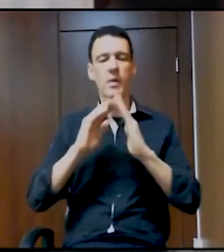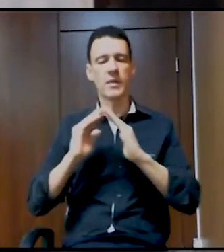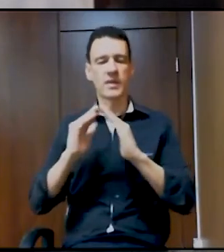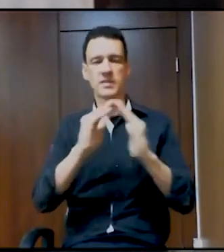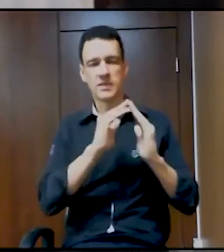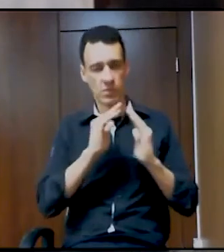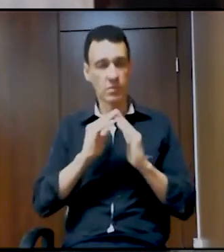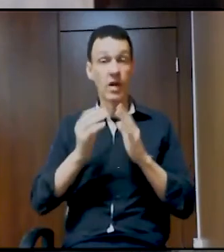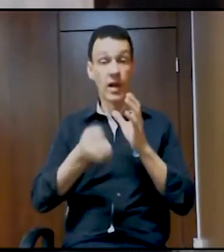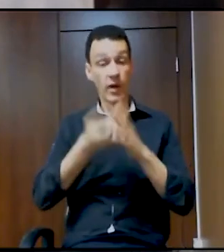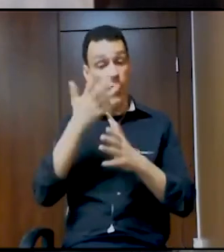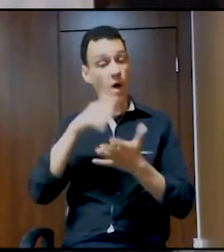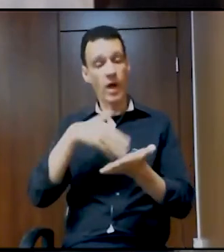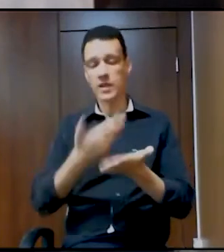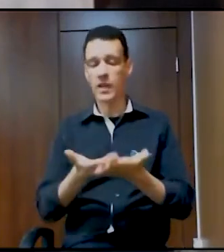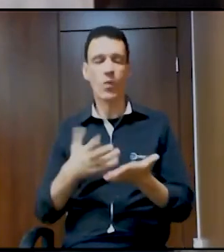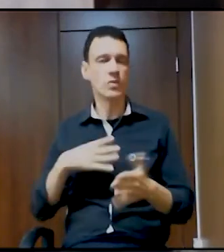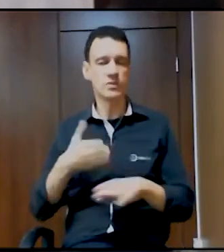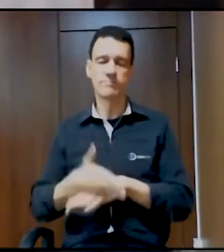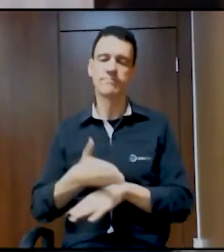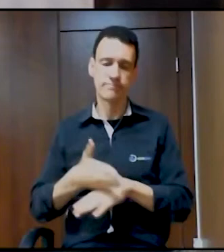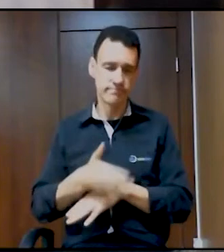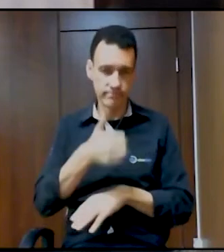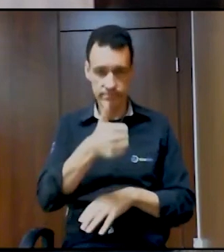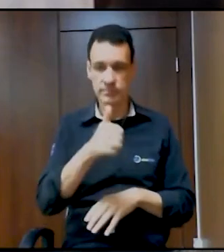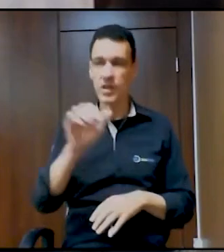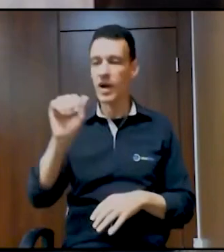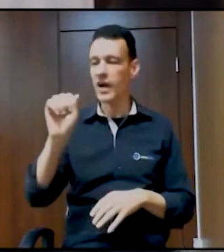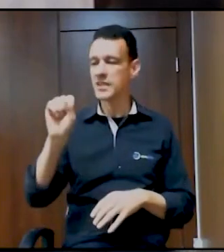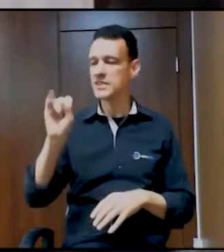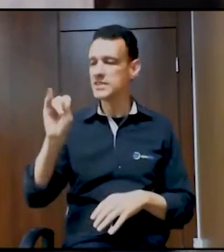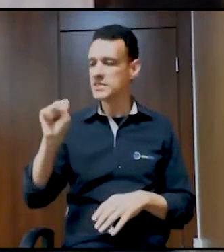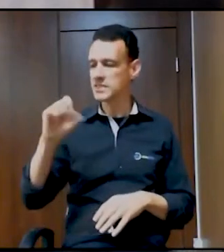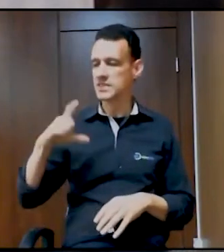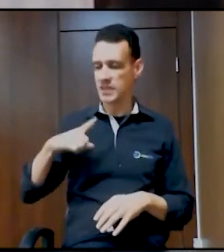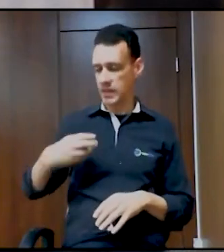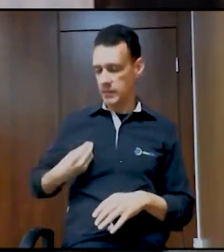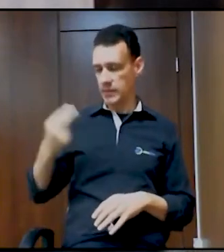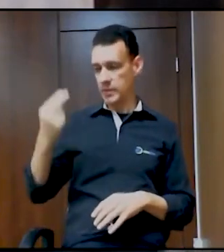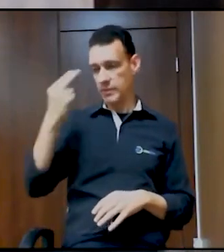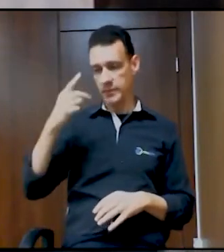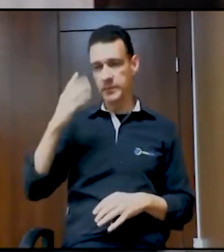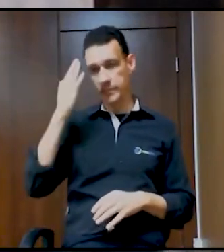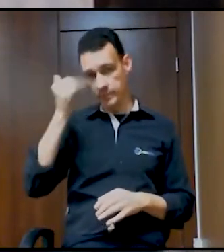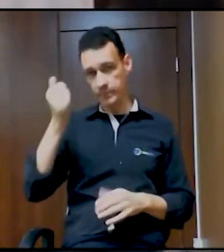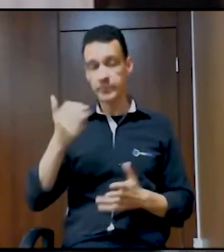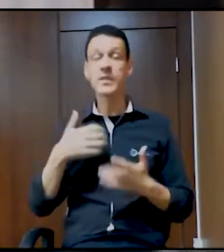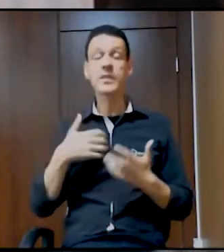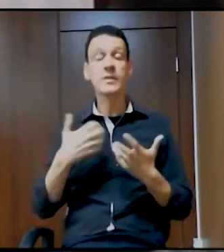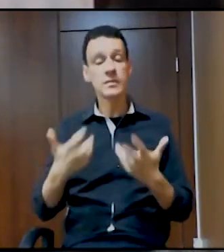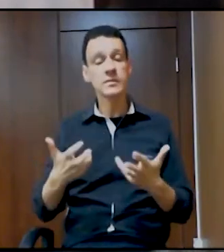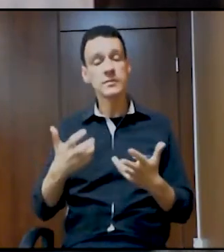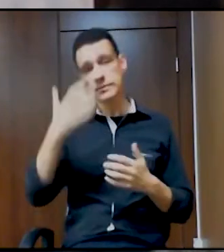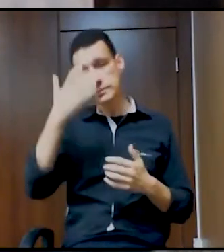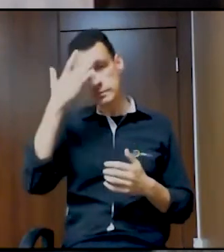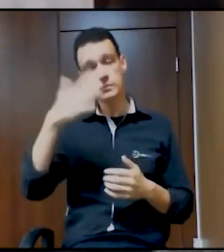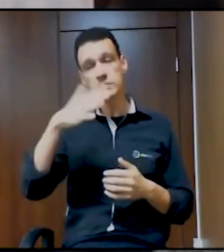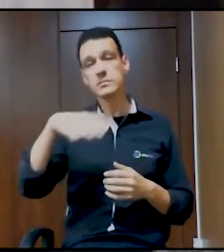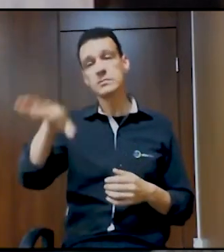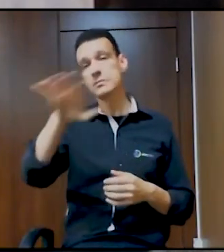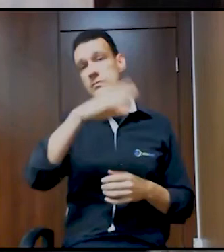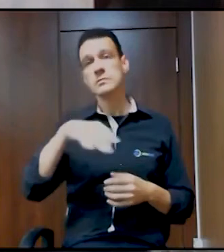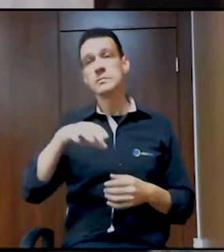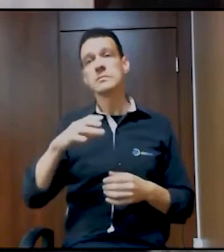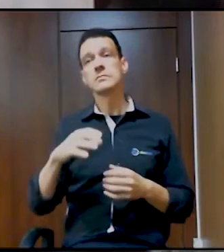ele existiu, né? O Alci está aqui. Eu queria que as pessoas chegassem, fosse